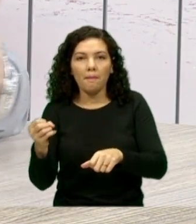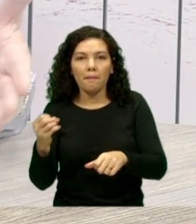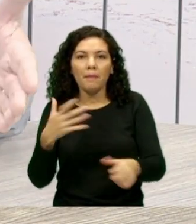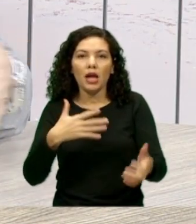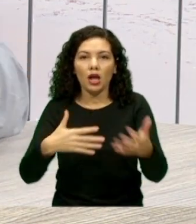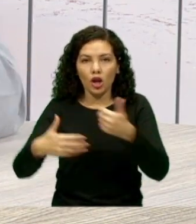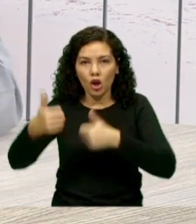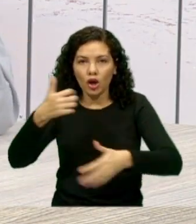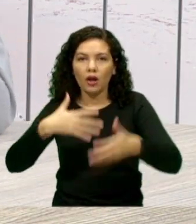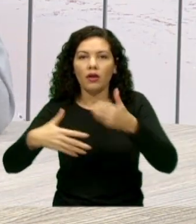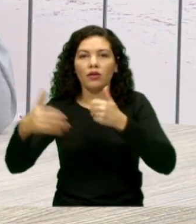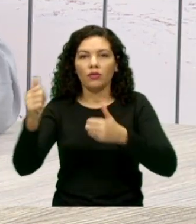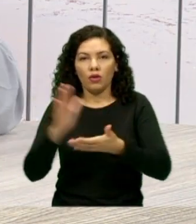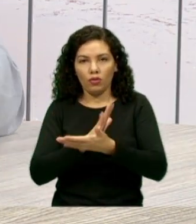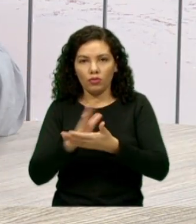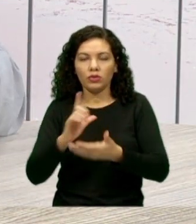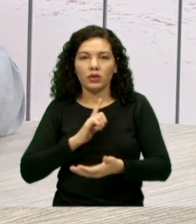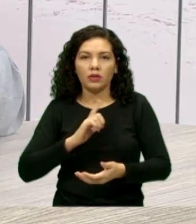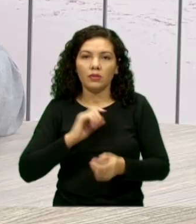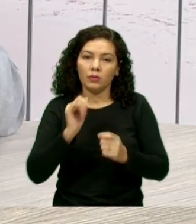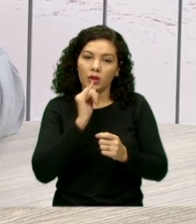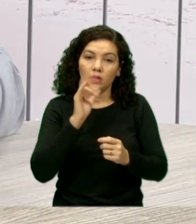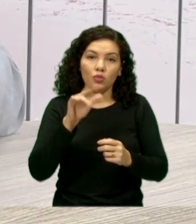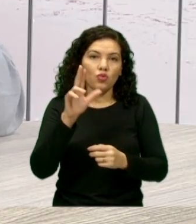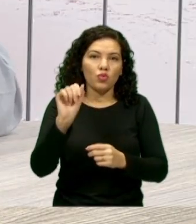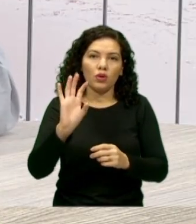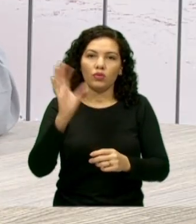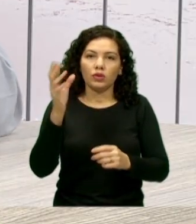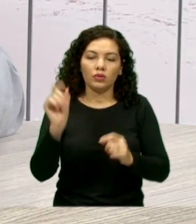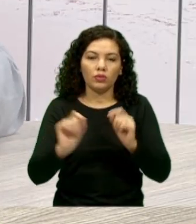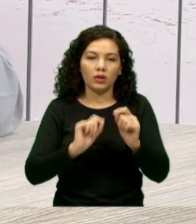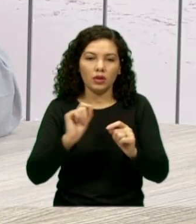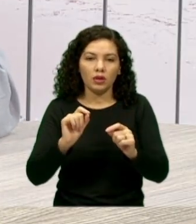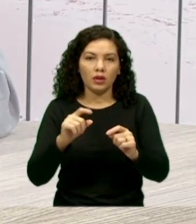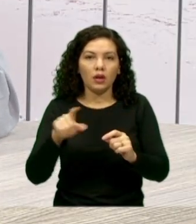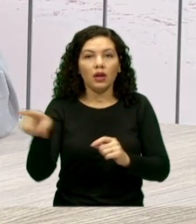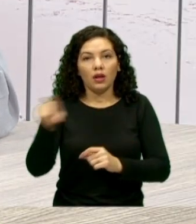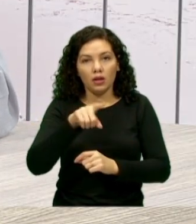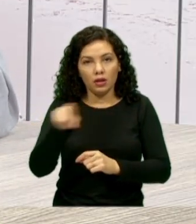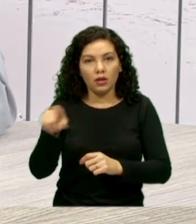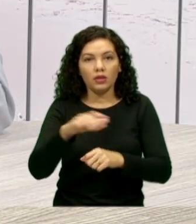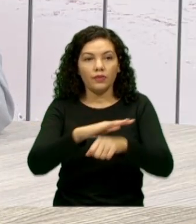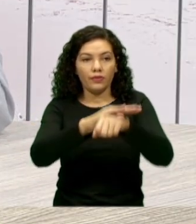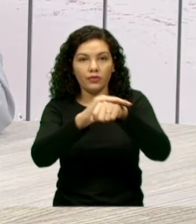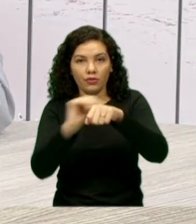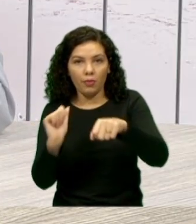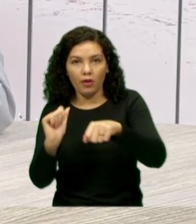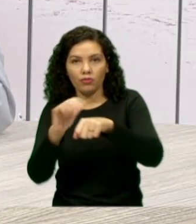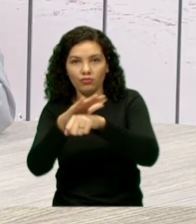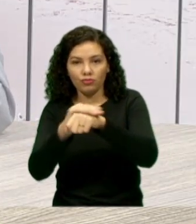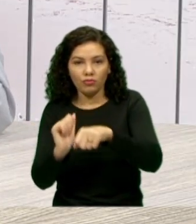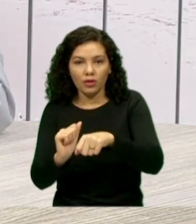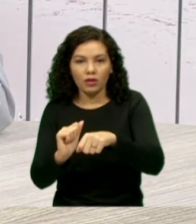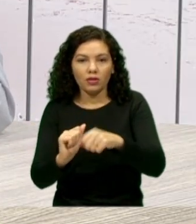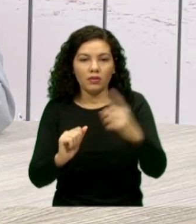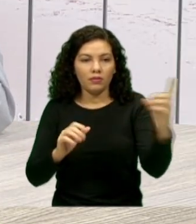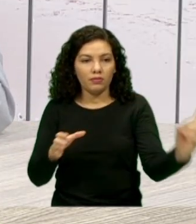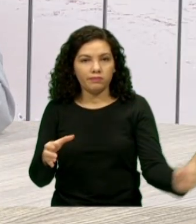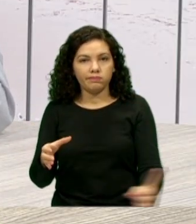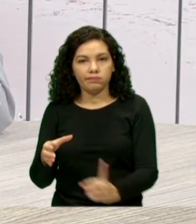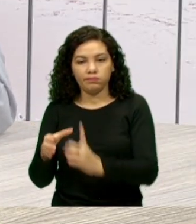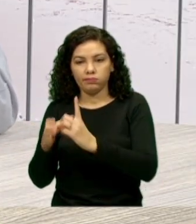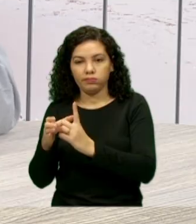por exemplo, que nunca aconteceu, nós fomos chamados para, pelo menos, fazer parte